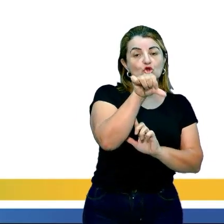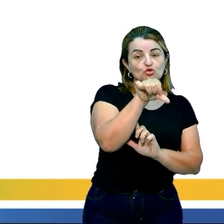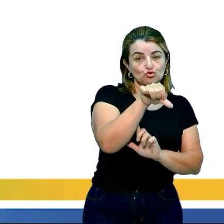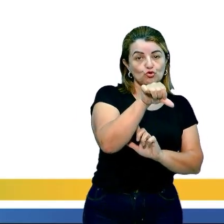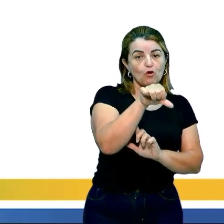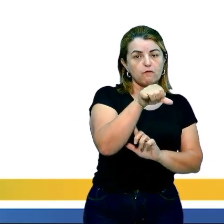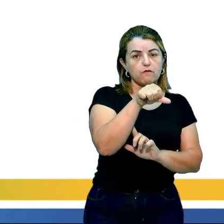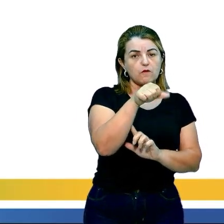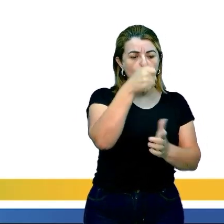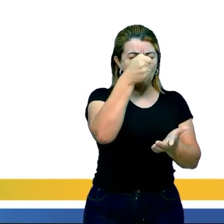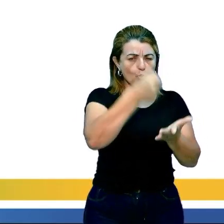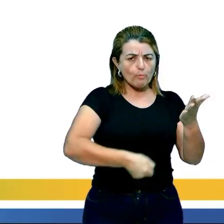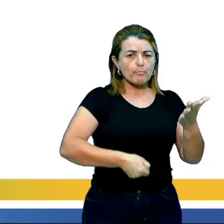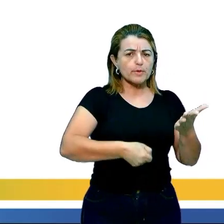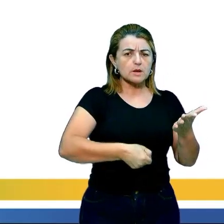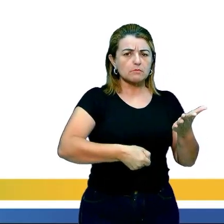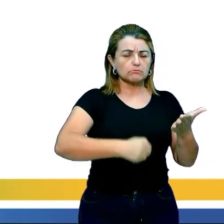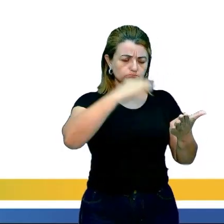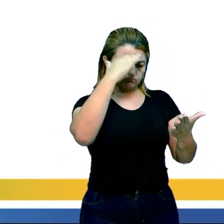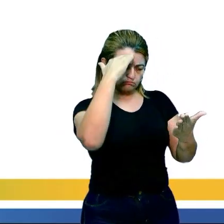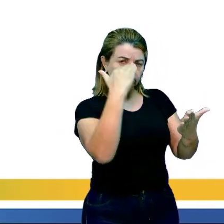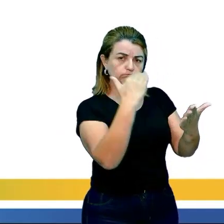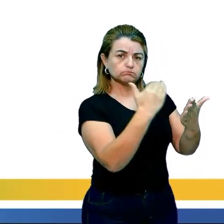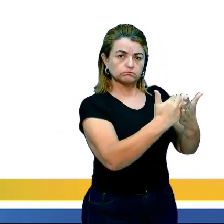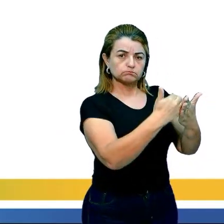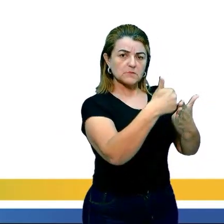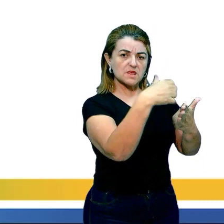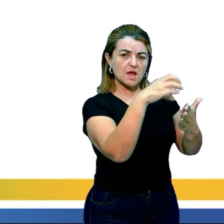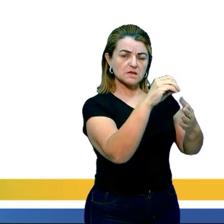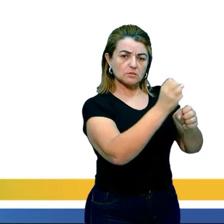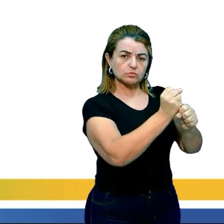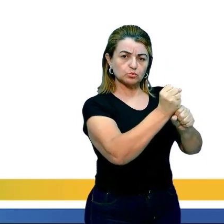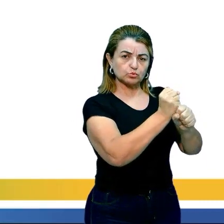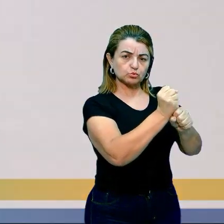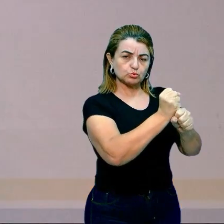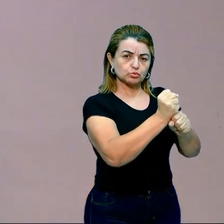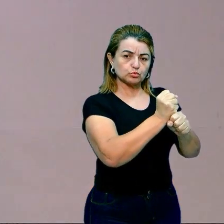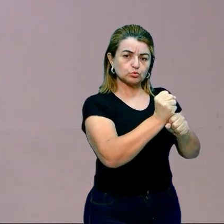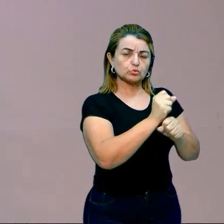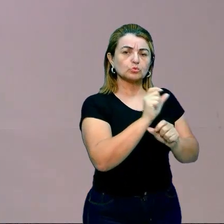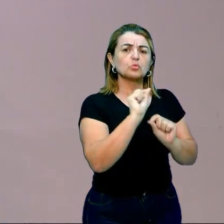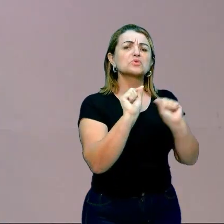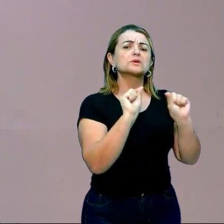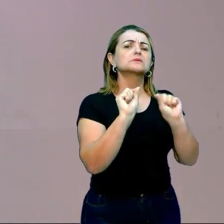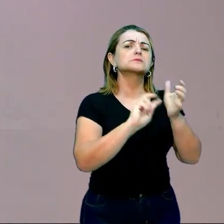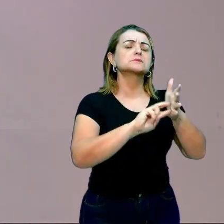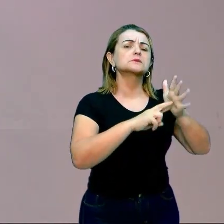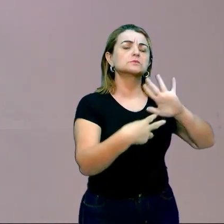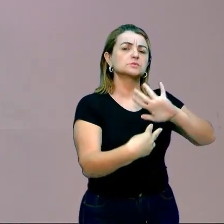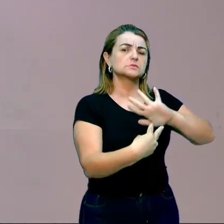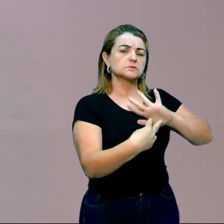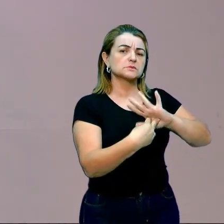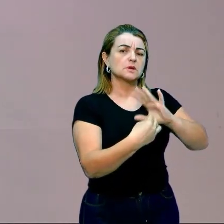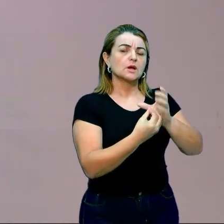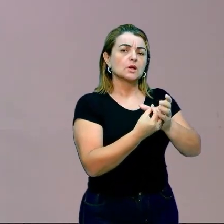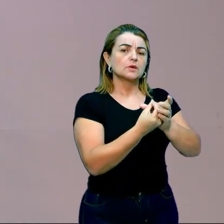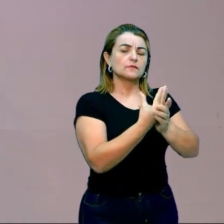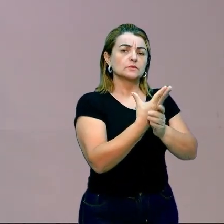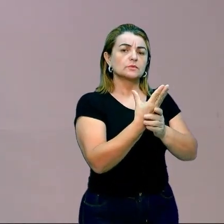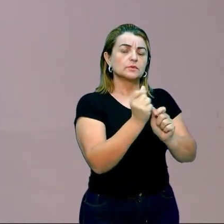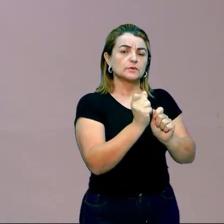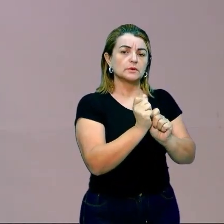iriam cumprir um mandato de 10 anos cada um oligarquia queridos no seu na sua origem da sua palavra